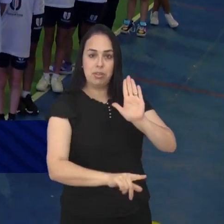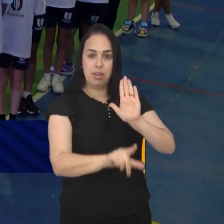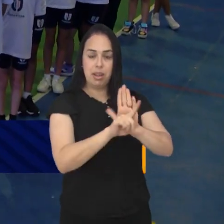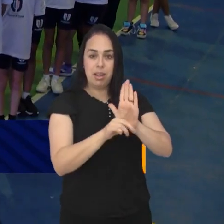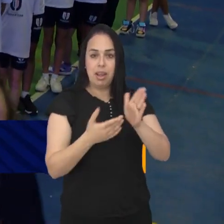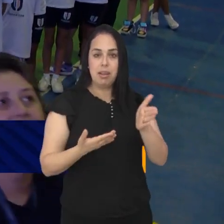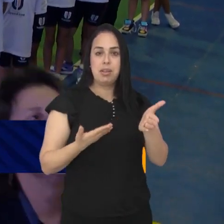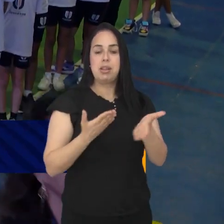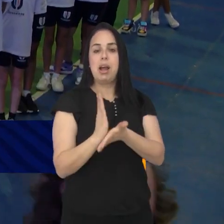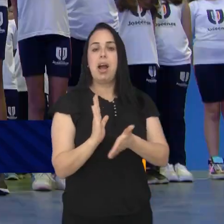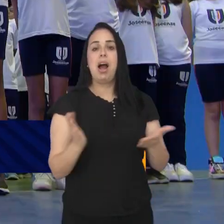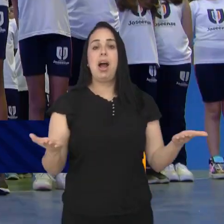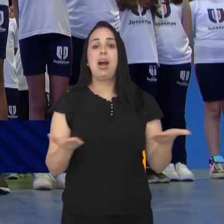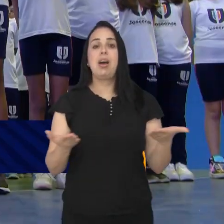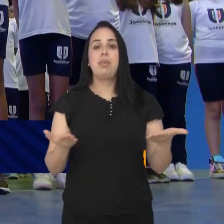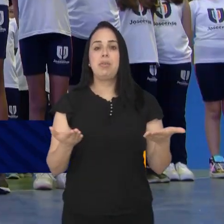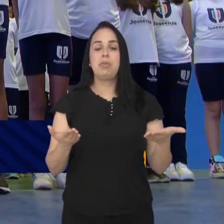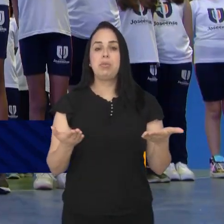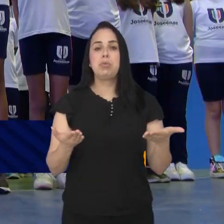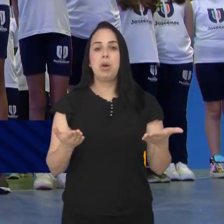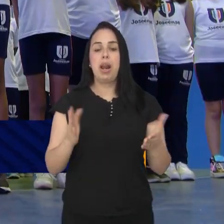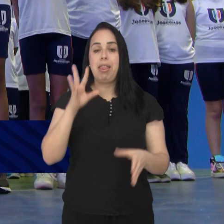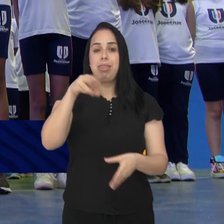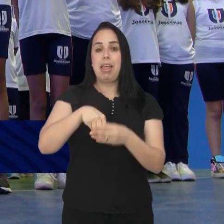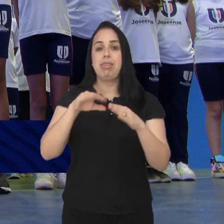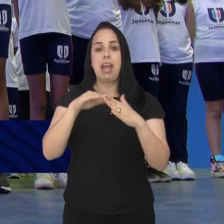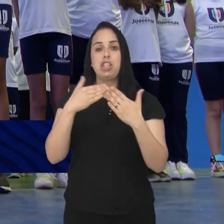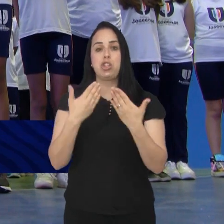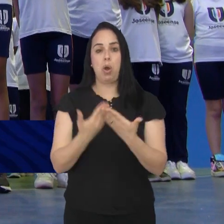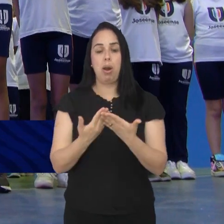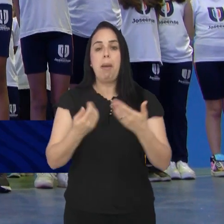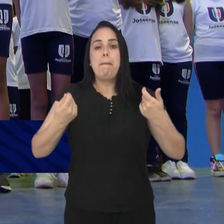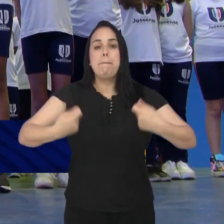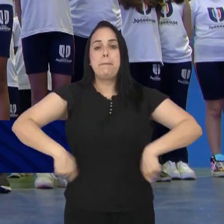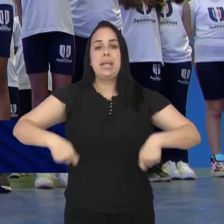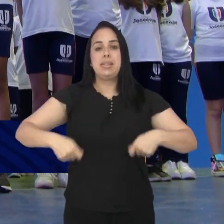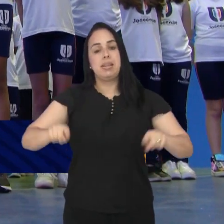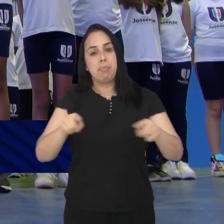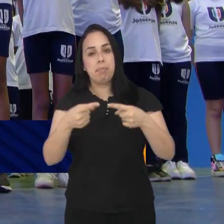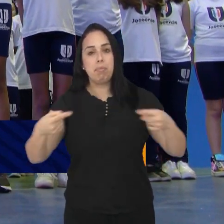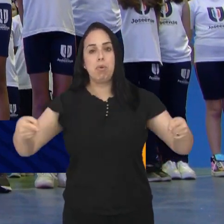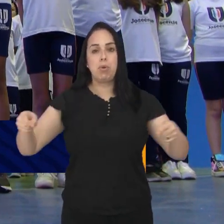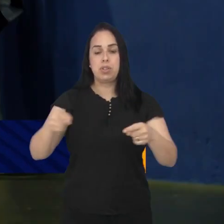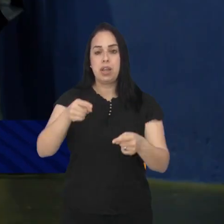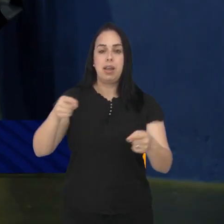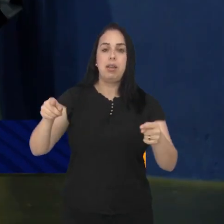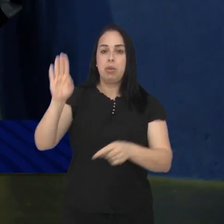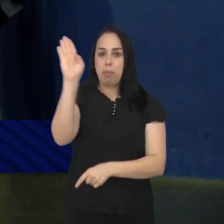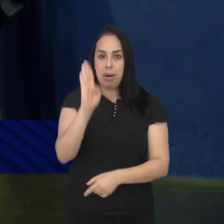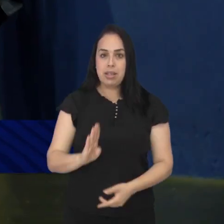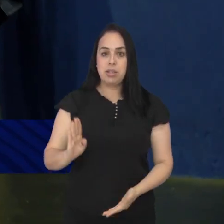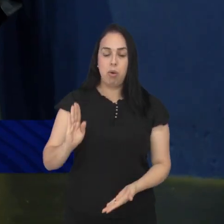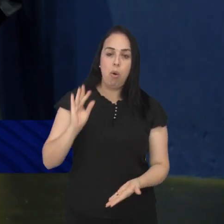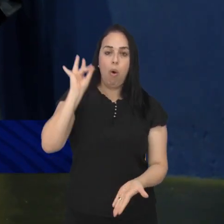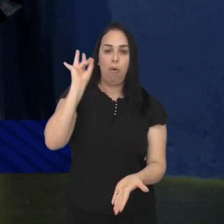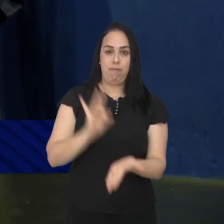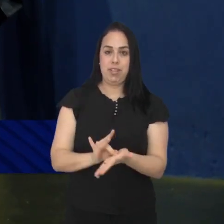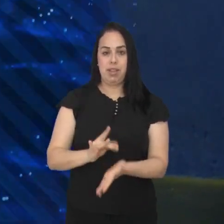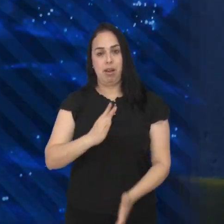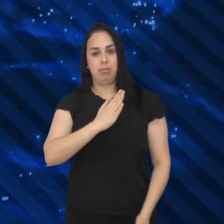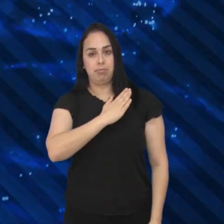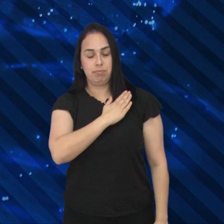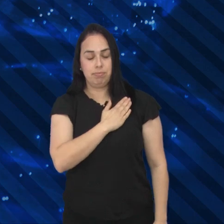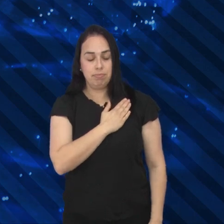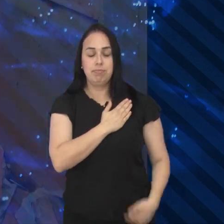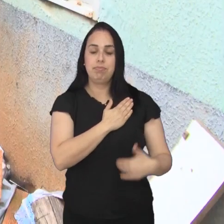de lei aprovado pela Câmara, torna obrigatória a execução do hino nacional brasileiro nas escolas da rede municipal de